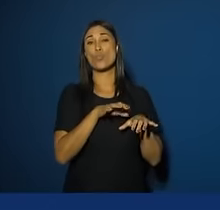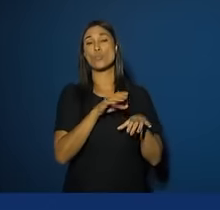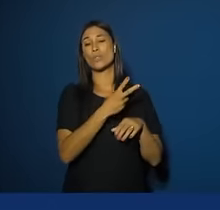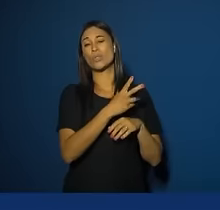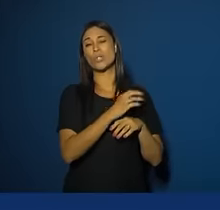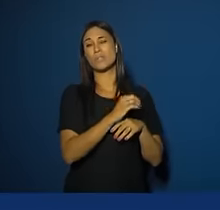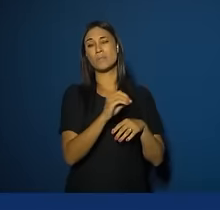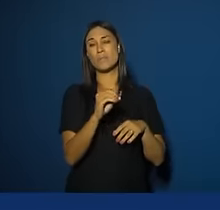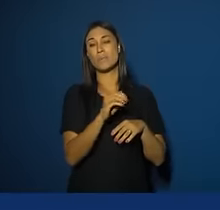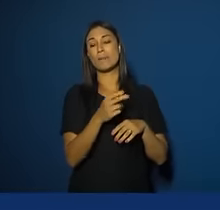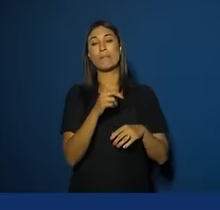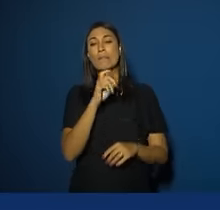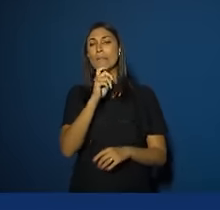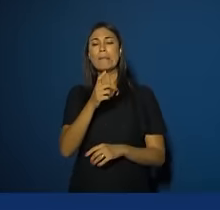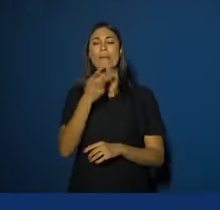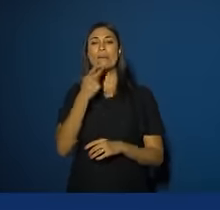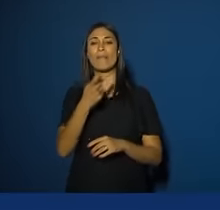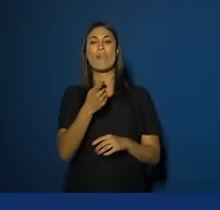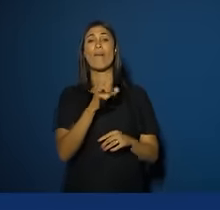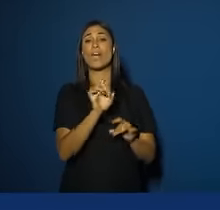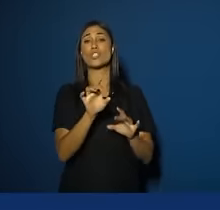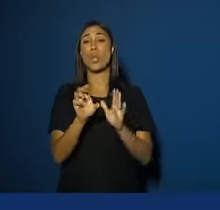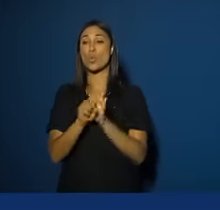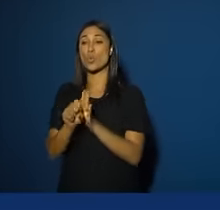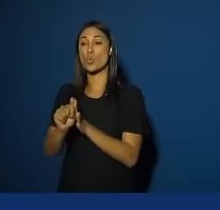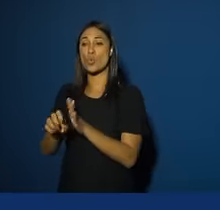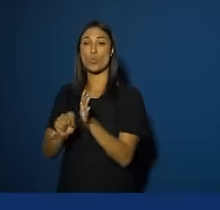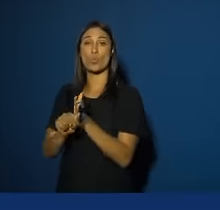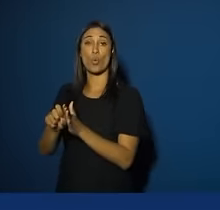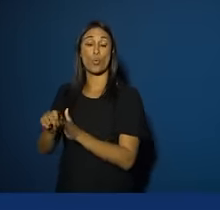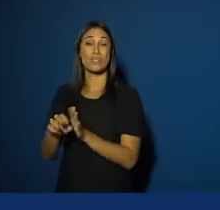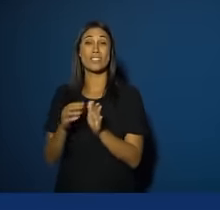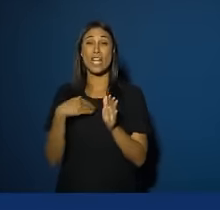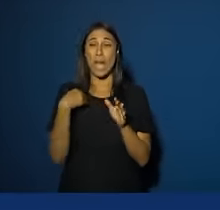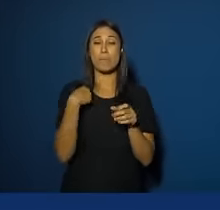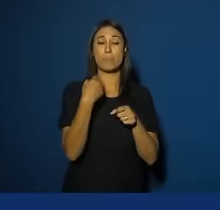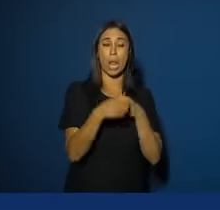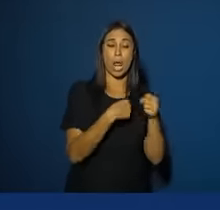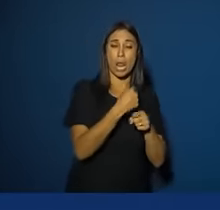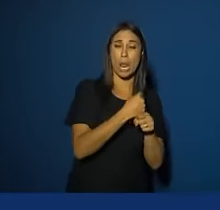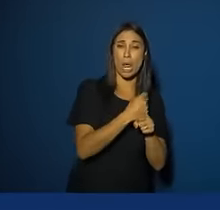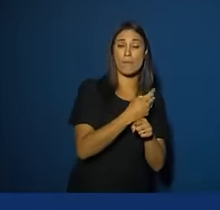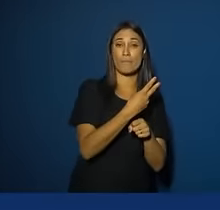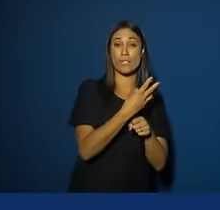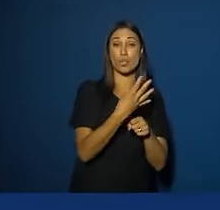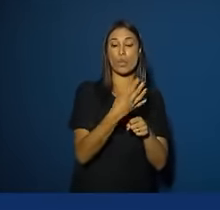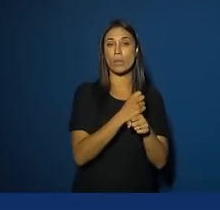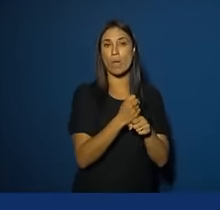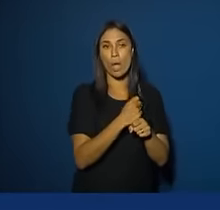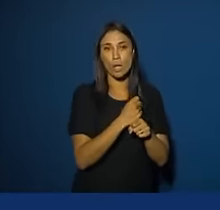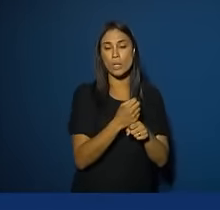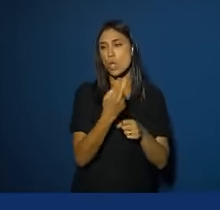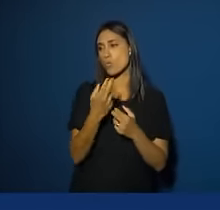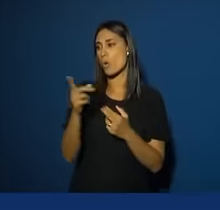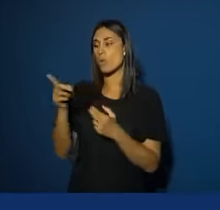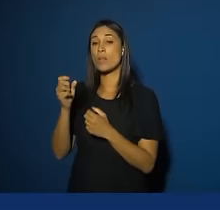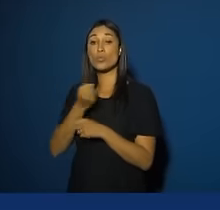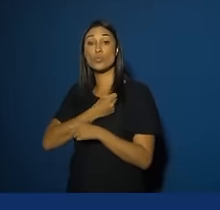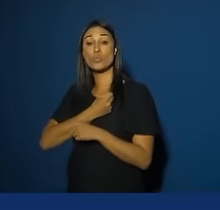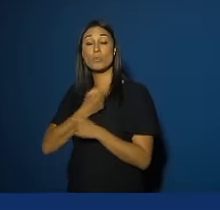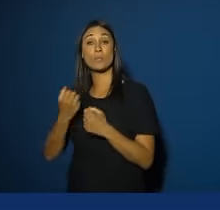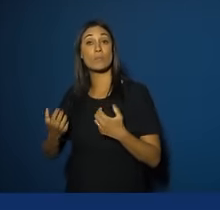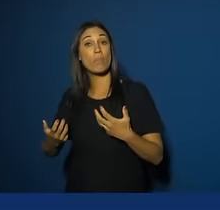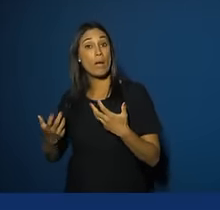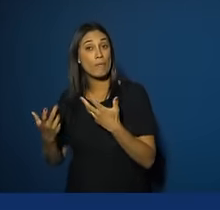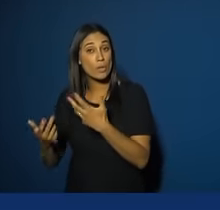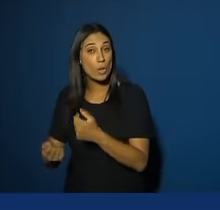2000 ninguém queria falar de Microsoft, era Google. Se passaram 23 anos, 24 anos, e é como o Duda falou, os números são